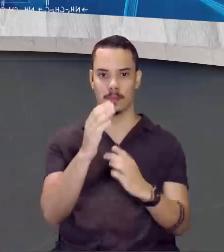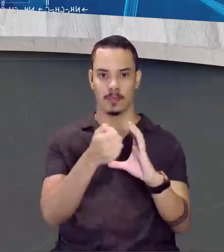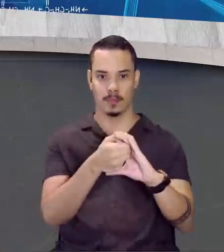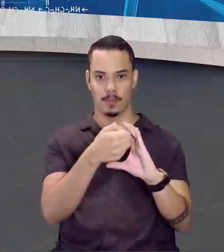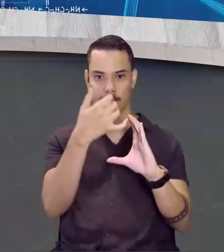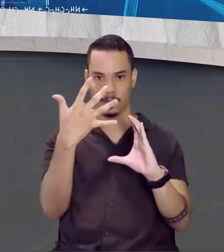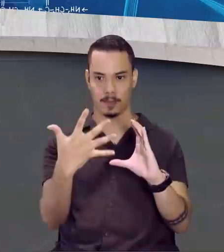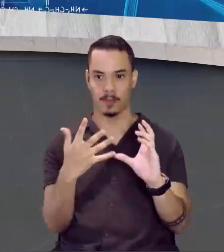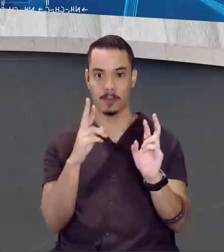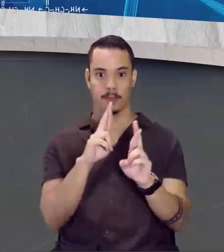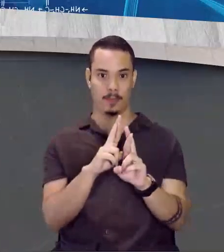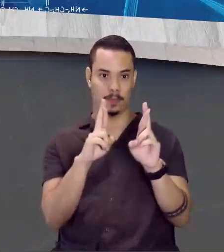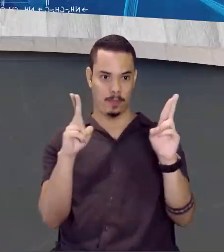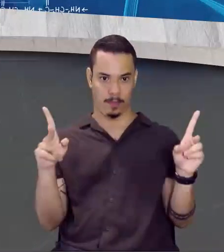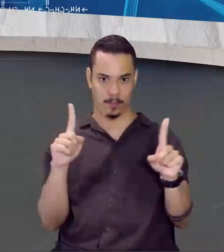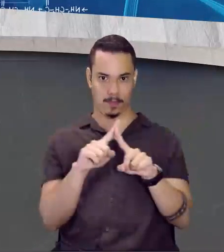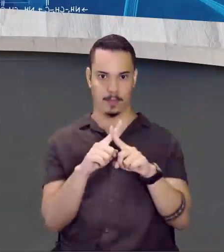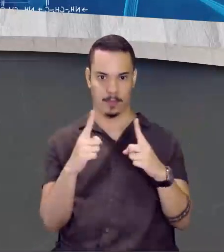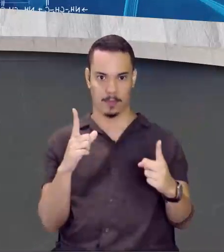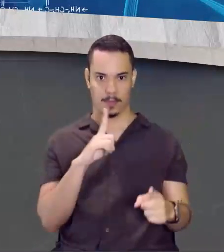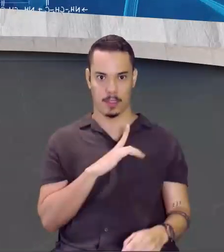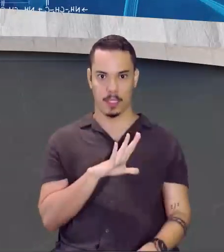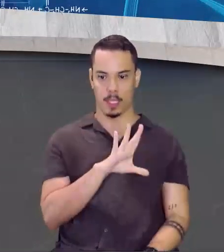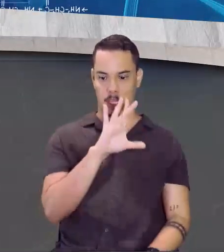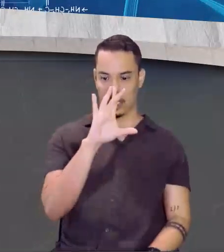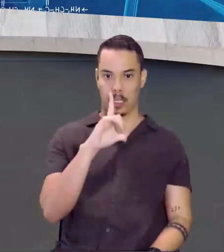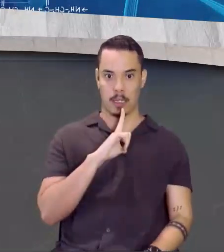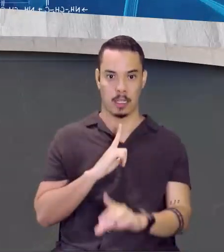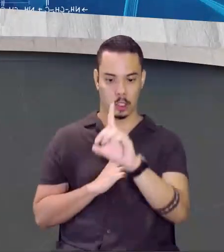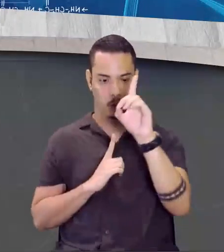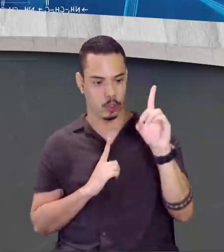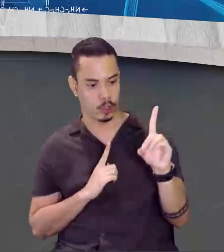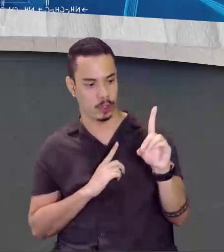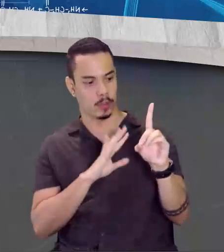diferentes, mas estão à direita da tabela periódica.